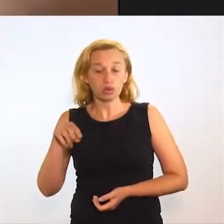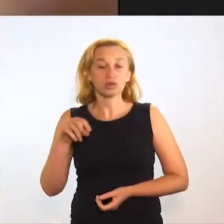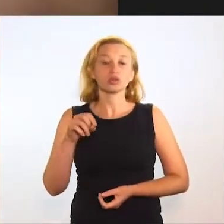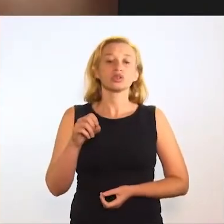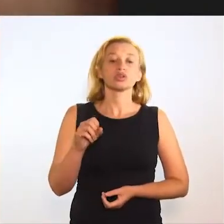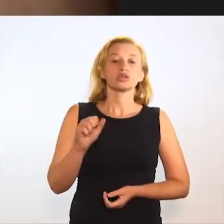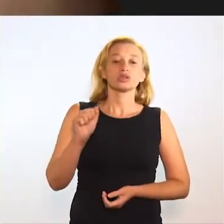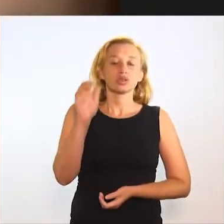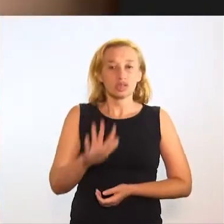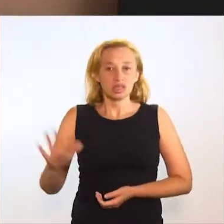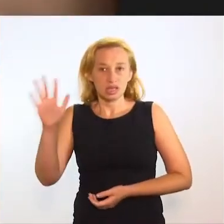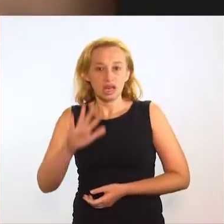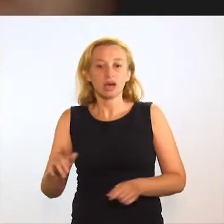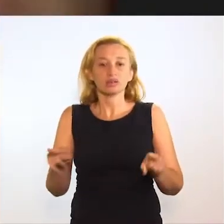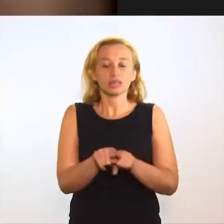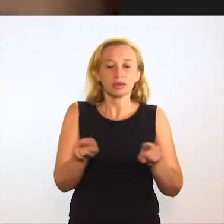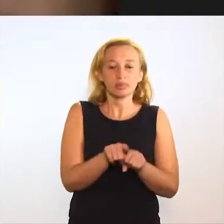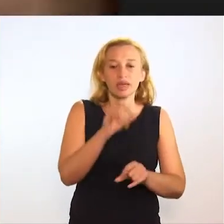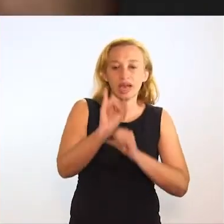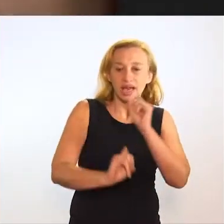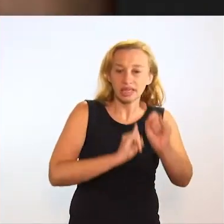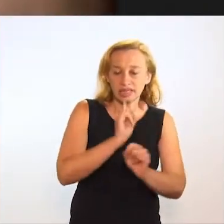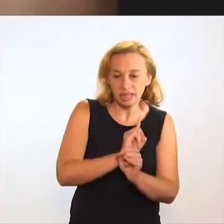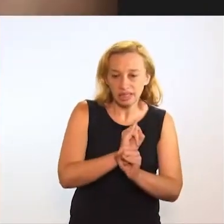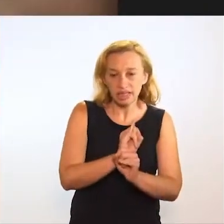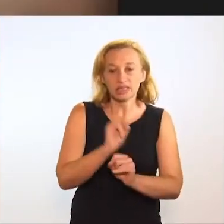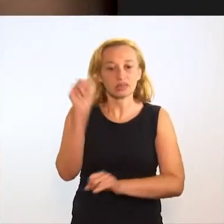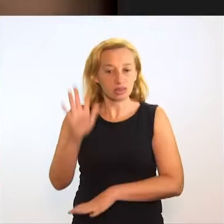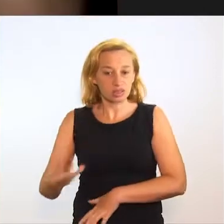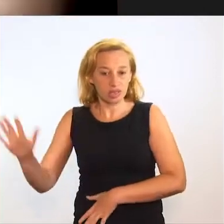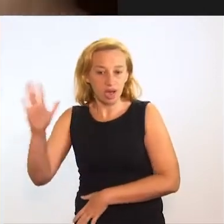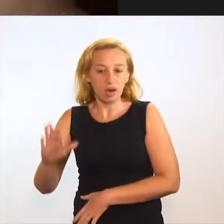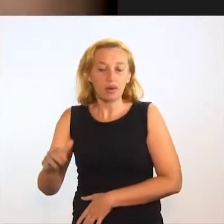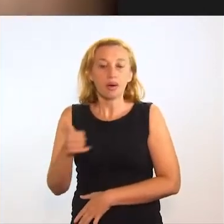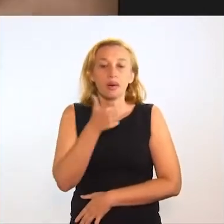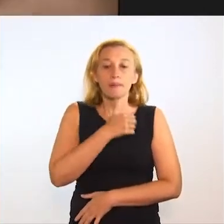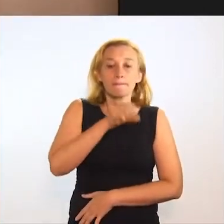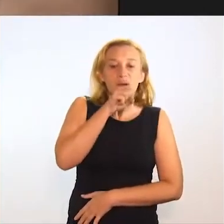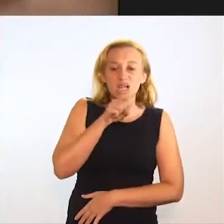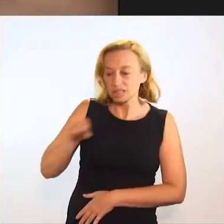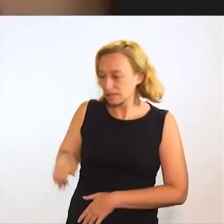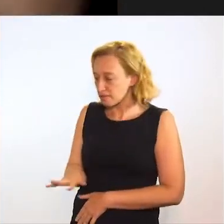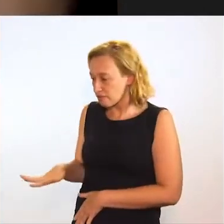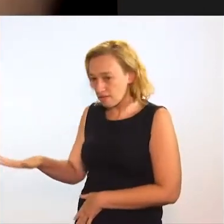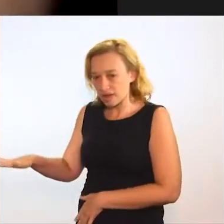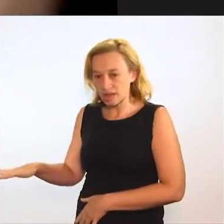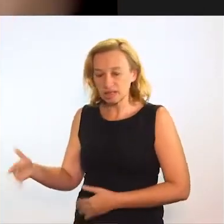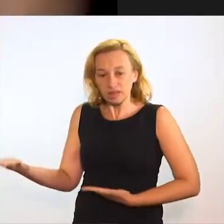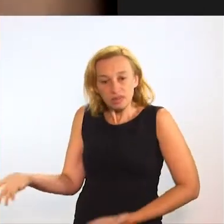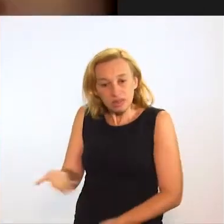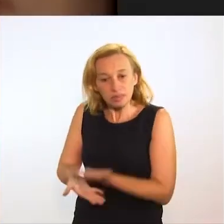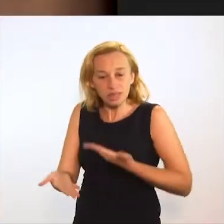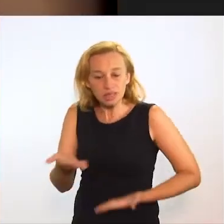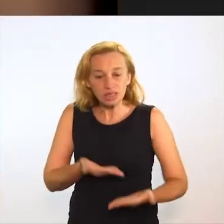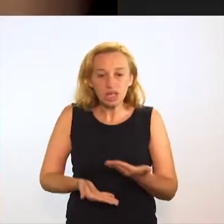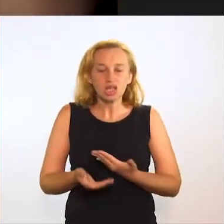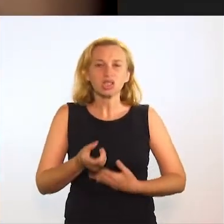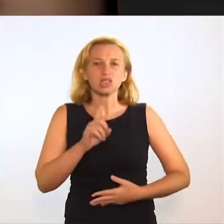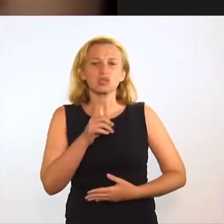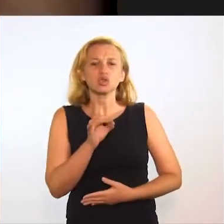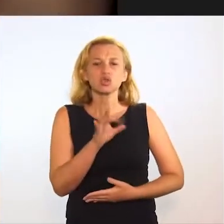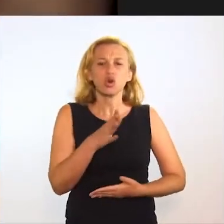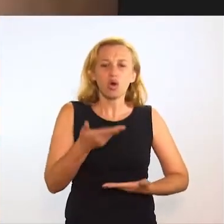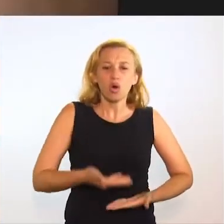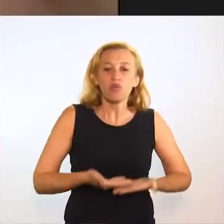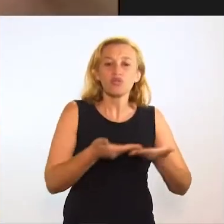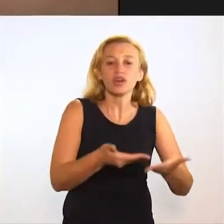a internet popular, no projeto Mães de Favela, em que a gente fez essa parceria. Então, assim, não